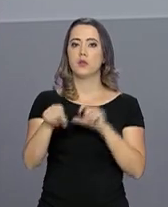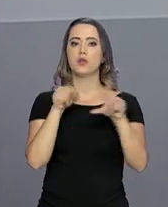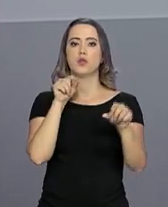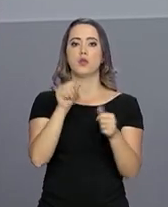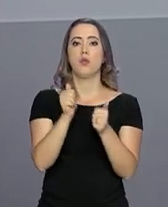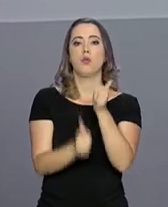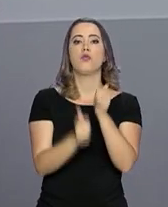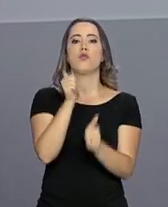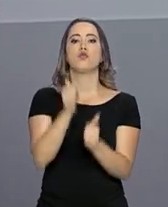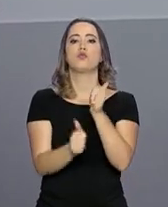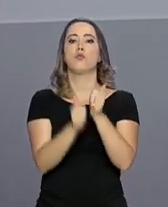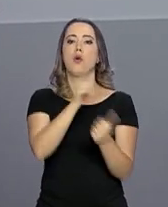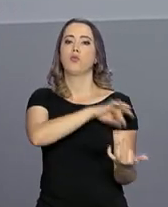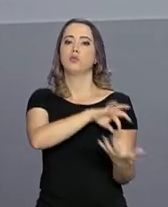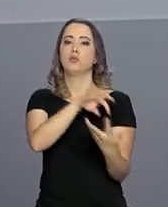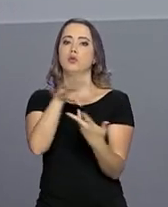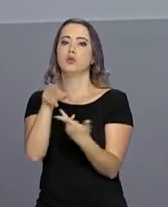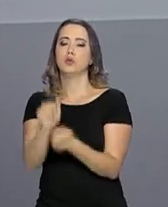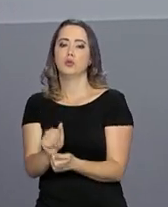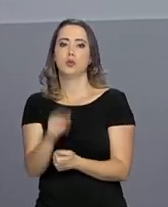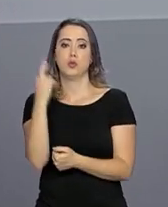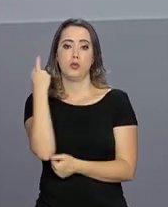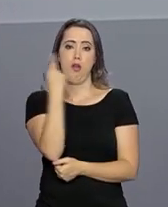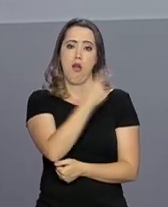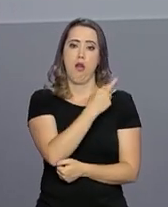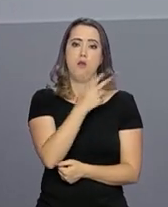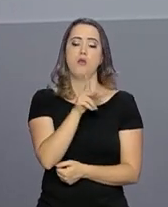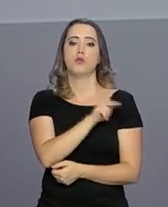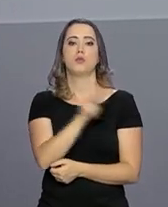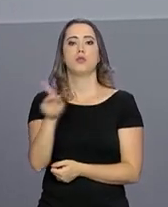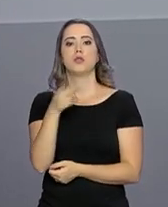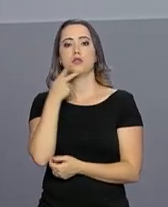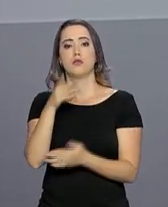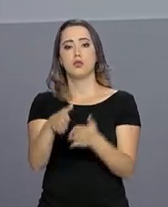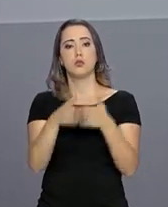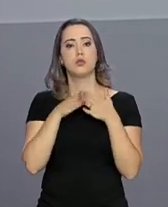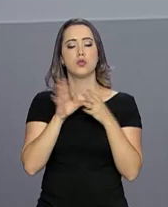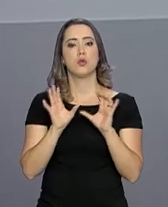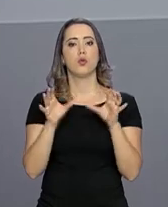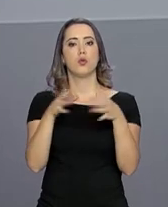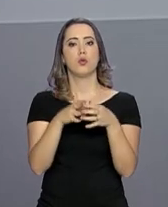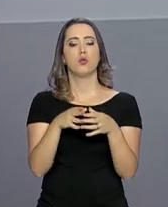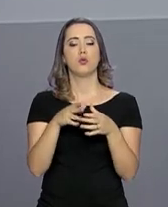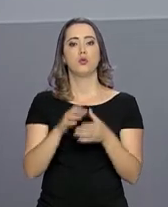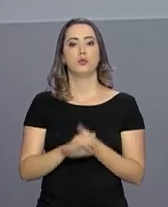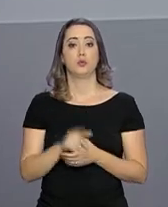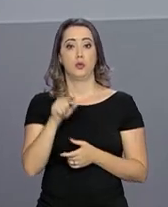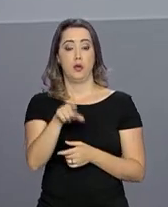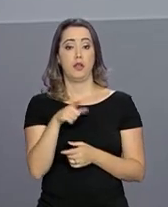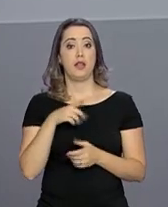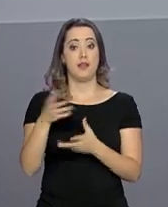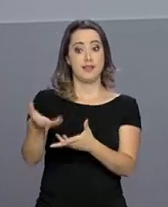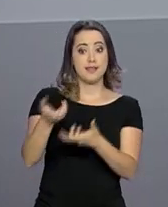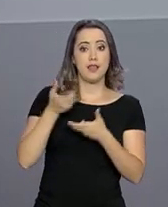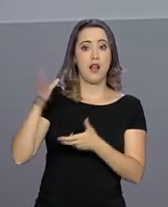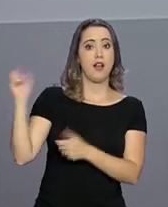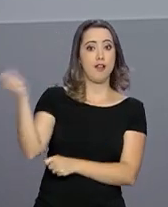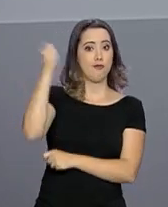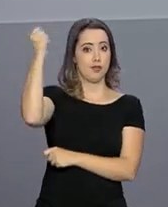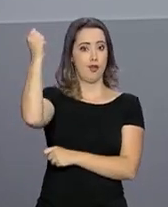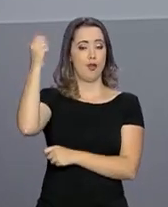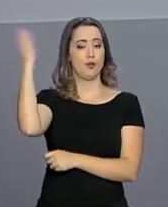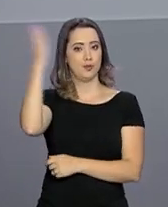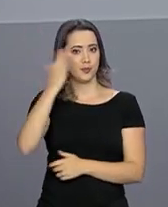seleção brasileira para a Copa do Mundo na Rússia. O presidente fez um pedido ao grupo e ao técnico Tite, que eles tragam o caneco para o